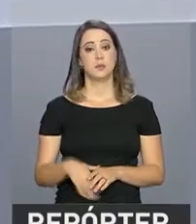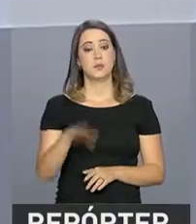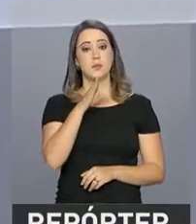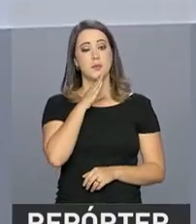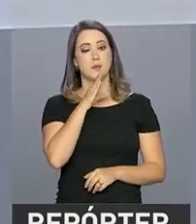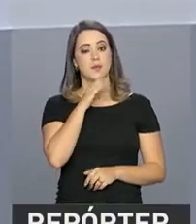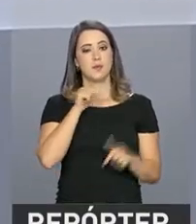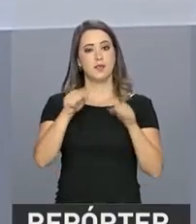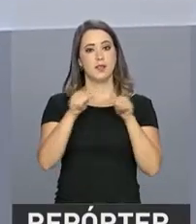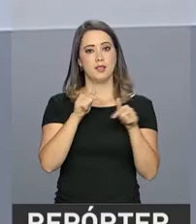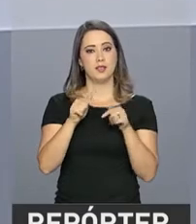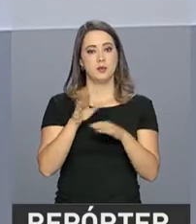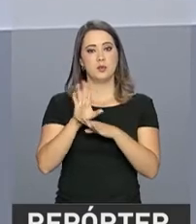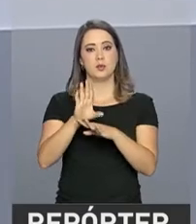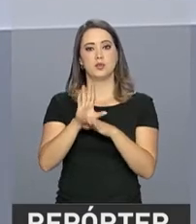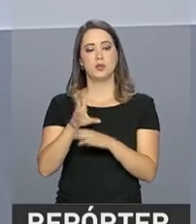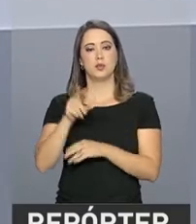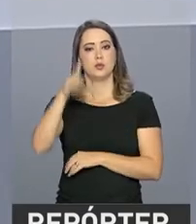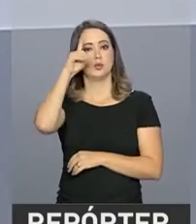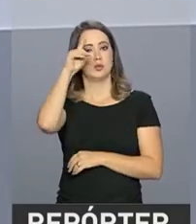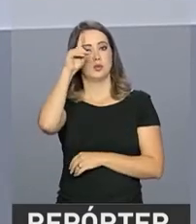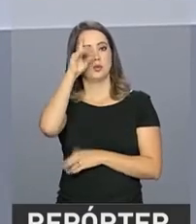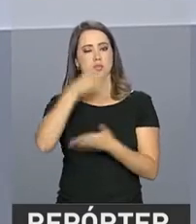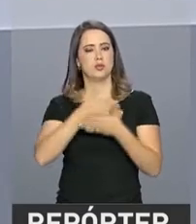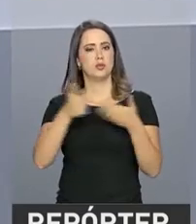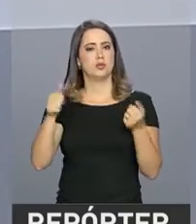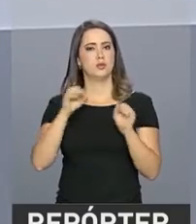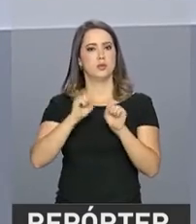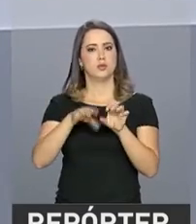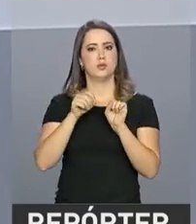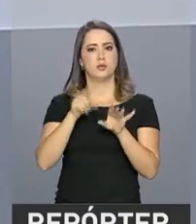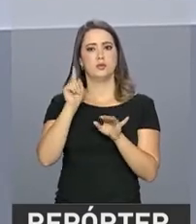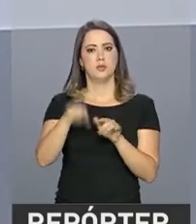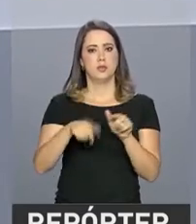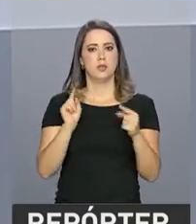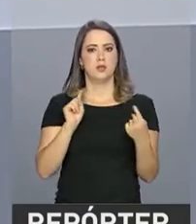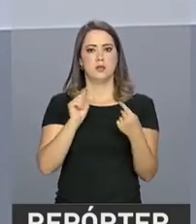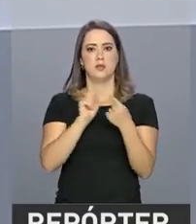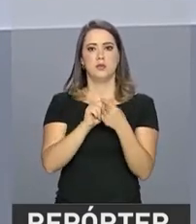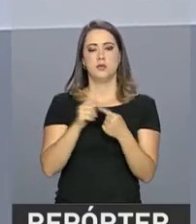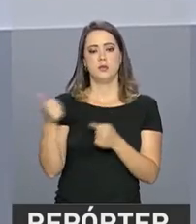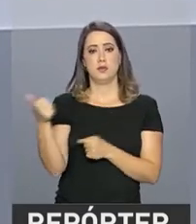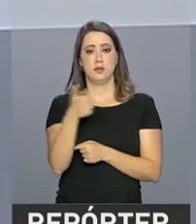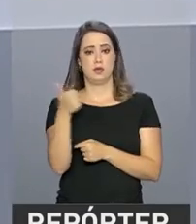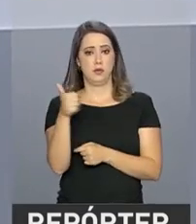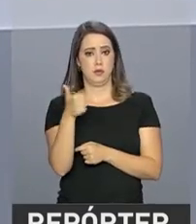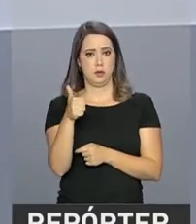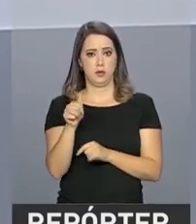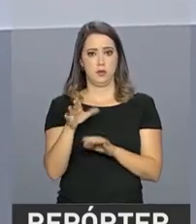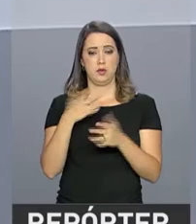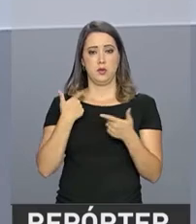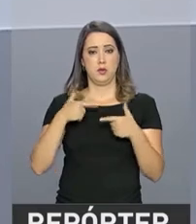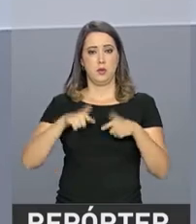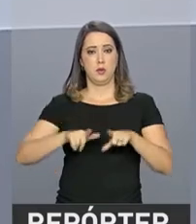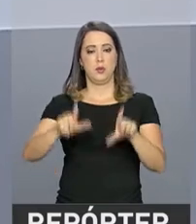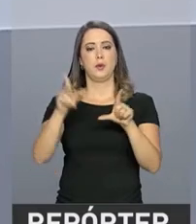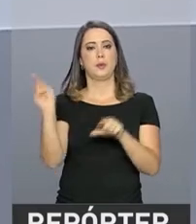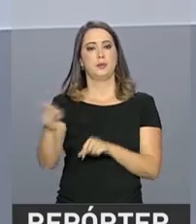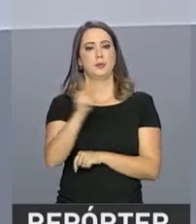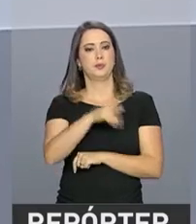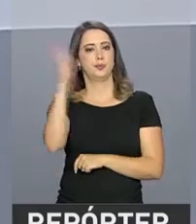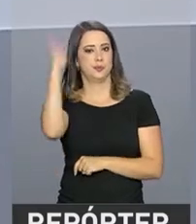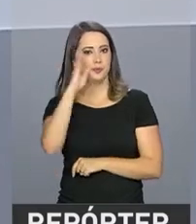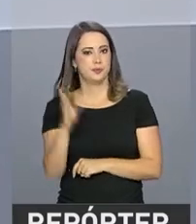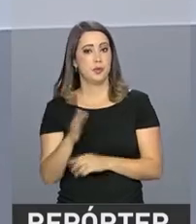Reconhecer o trabalho de quem contribui todos os dias na melhoria da educação. Esse é o objetivo da 11ª edição do Prêmio Professores do